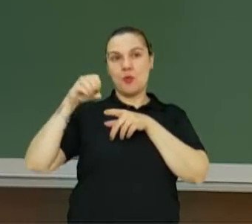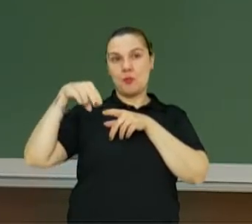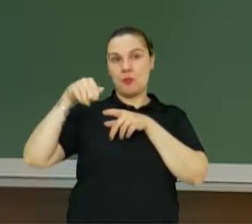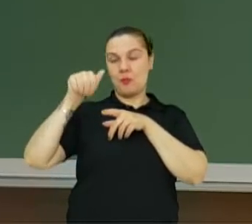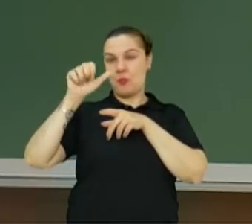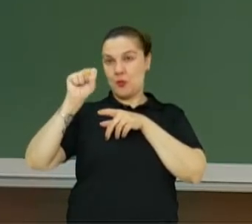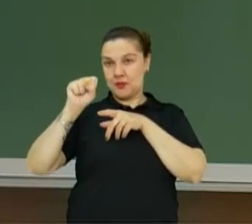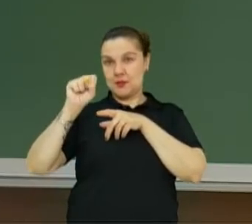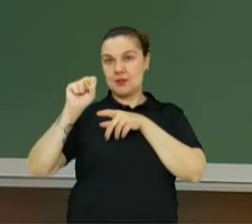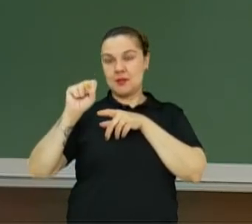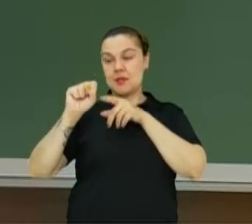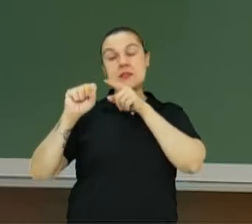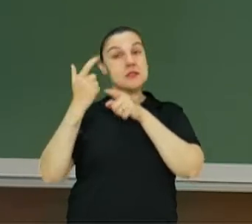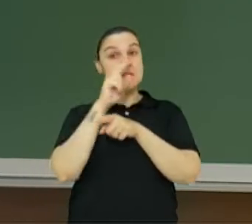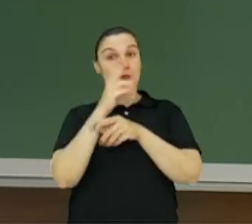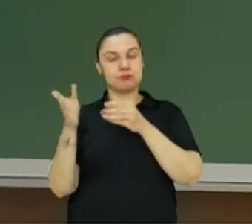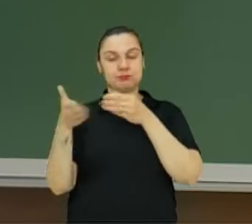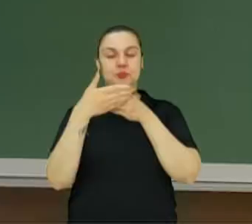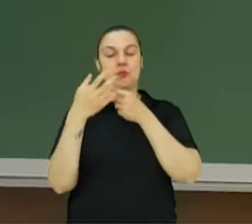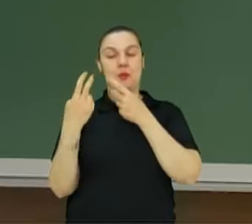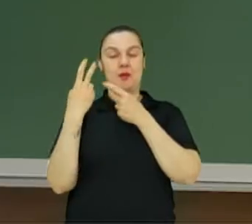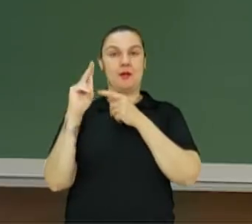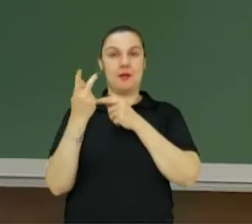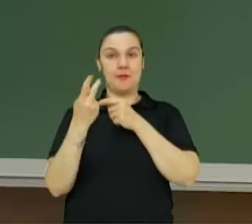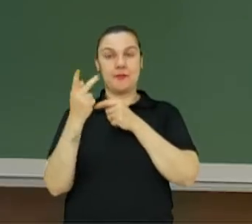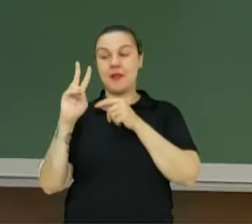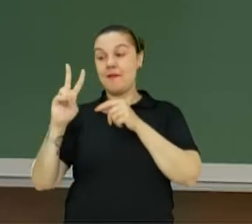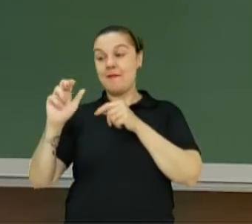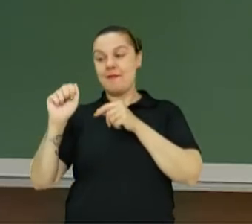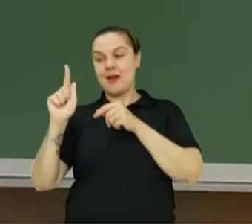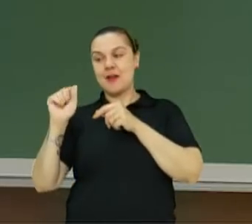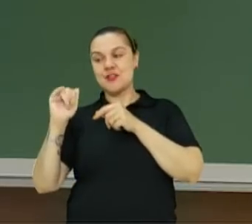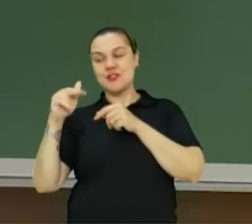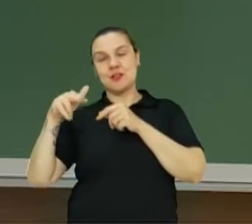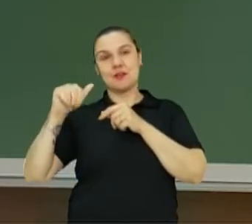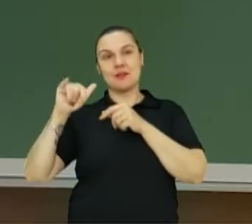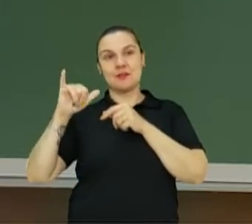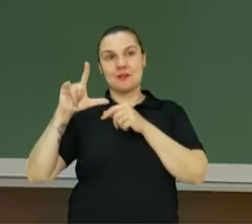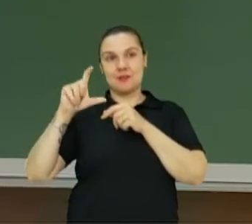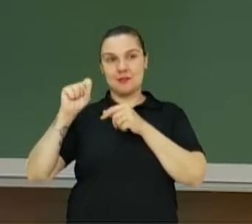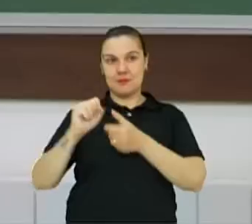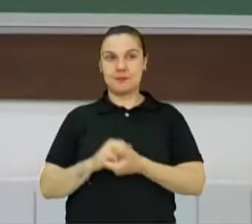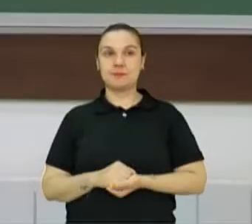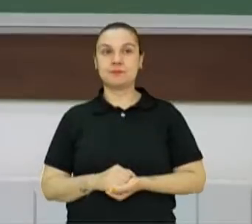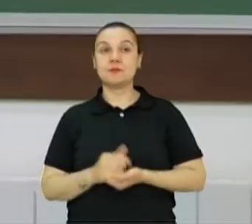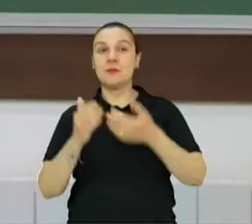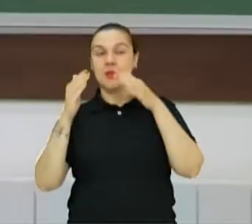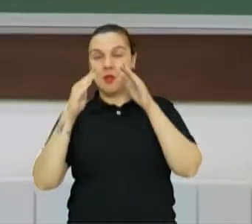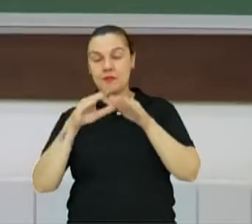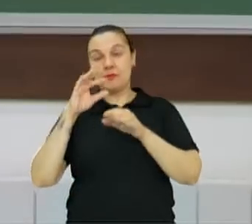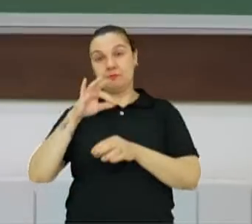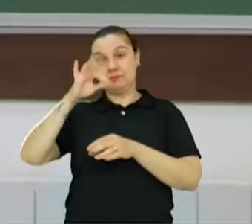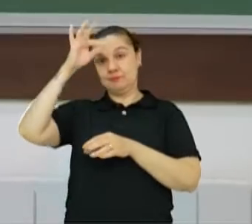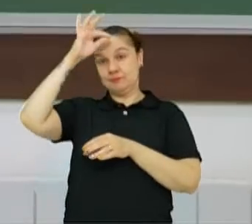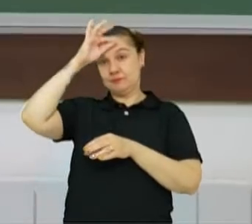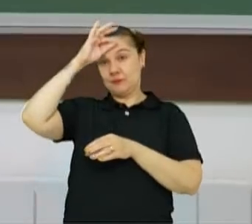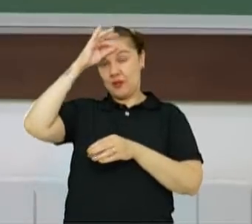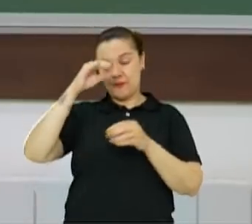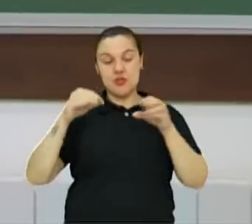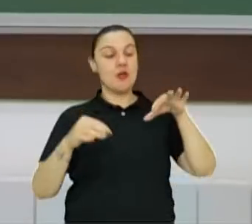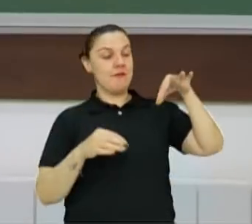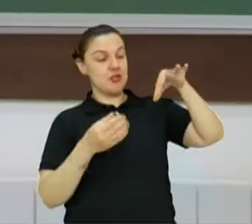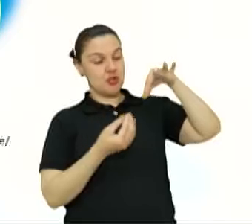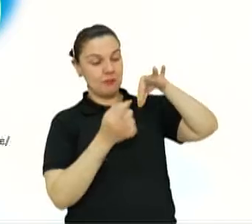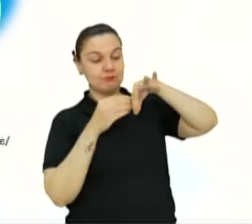o nome científico é Tricomonas vaginalis. Então, ele vai e se instala na vagina da mulher, na parte interna